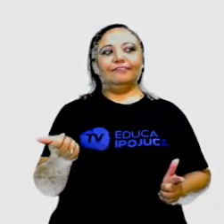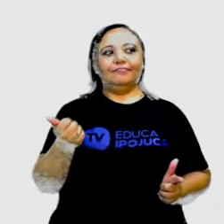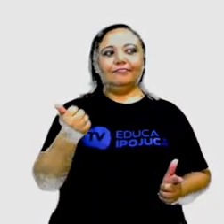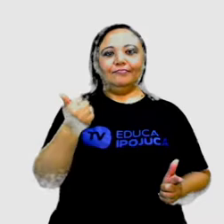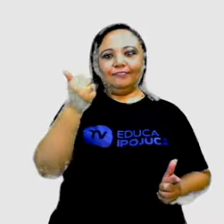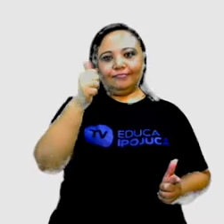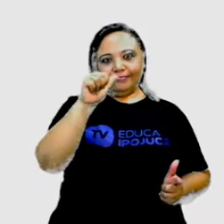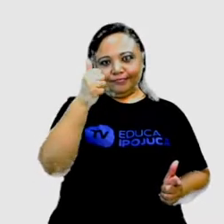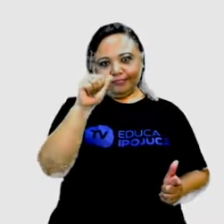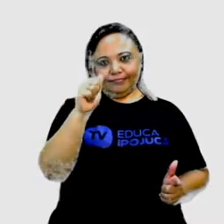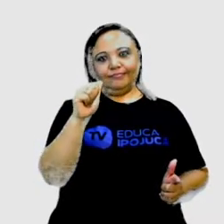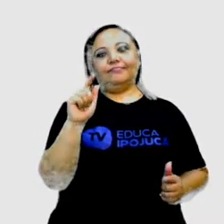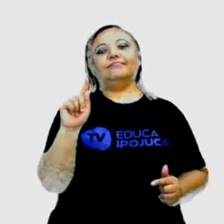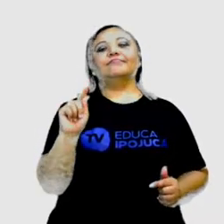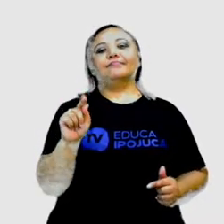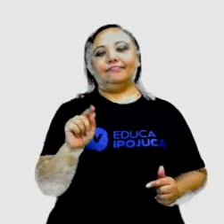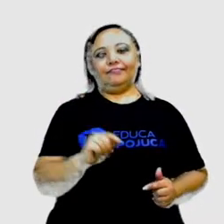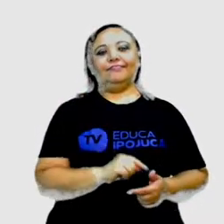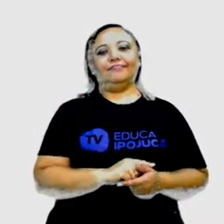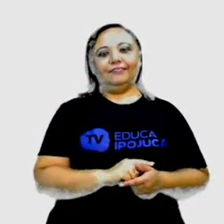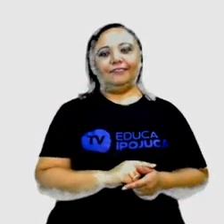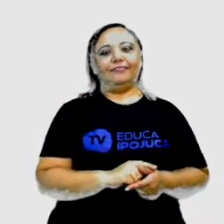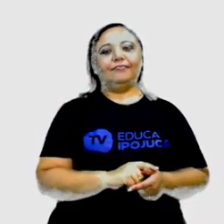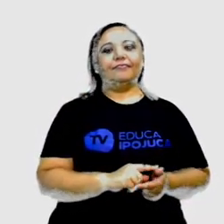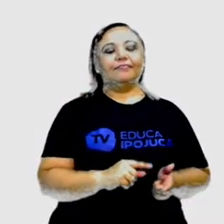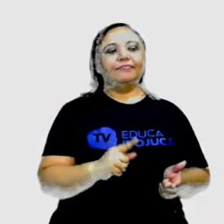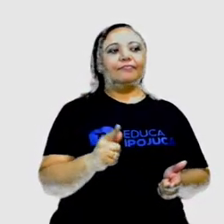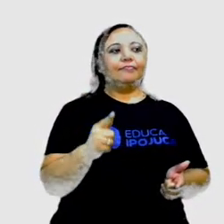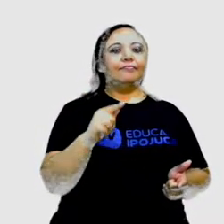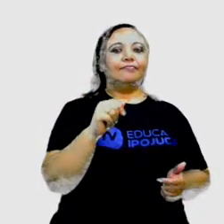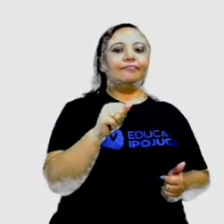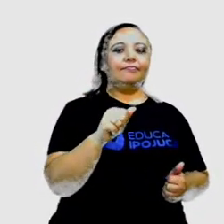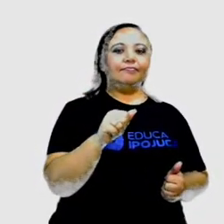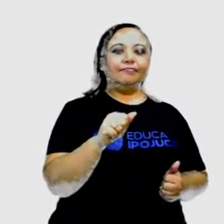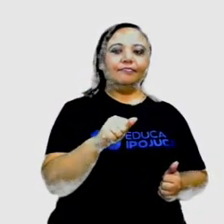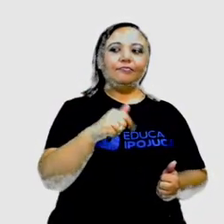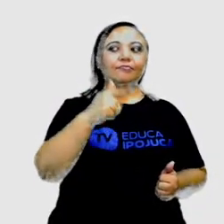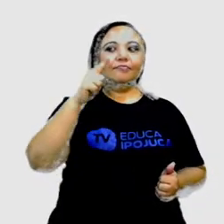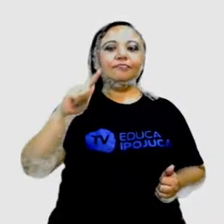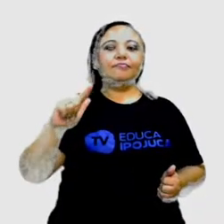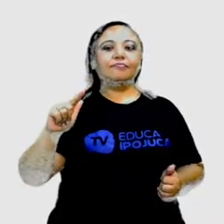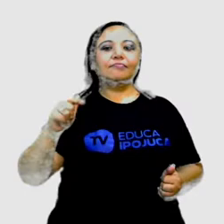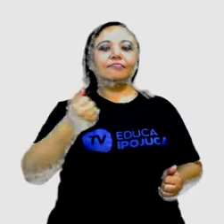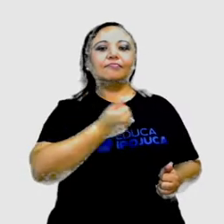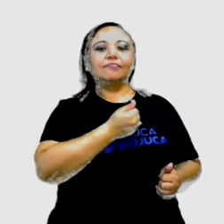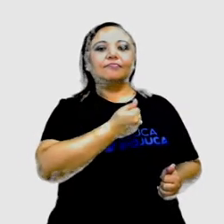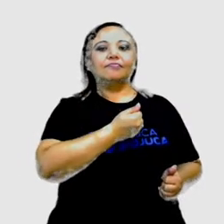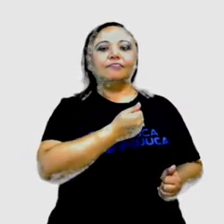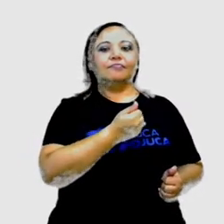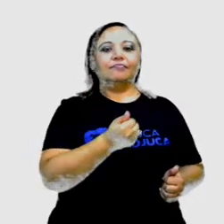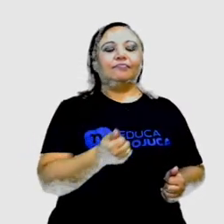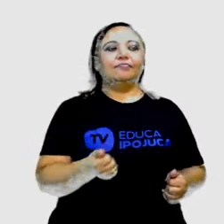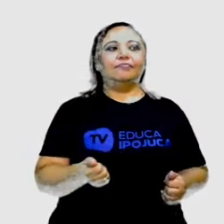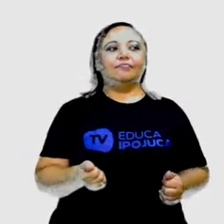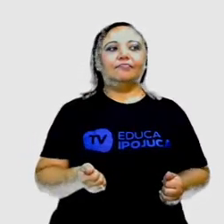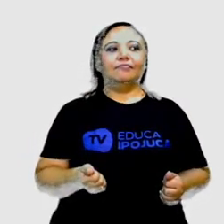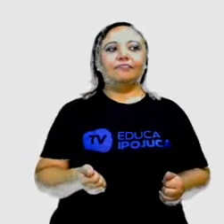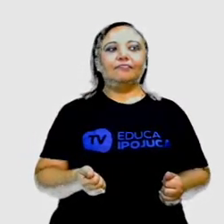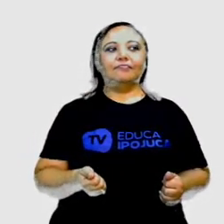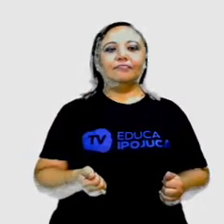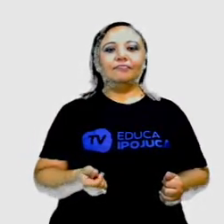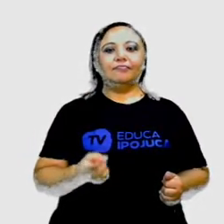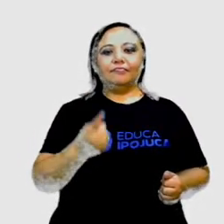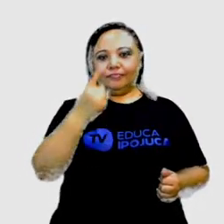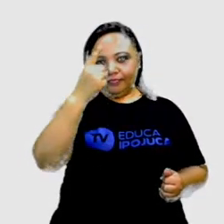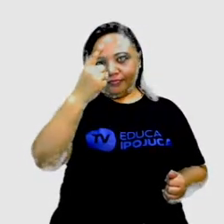Falou 11? Acertou. Muito bem. E o próximo número? Eu já até disse a vocês,